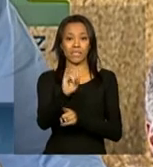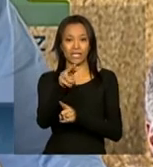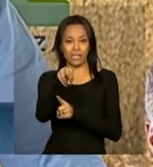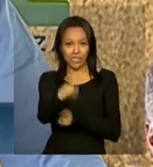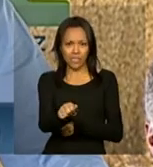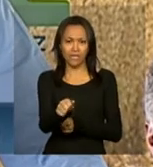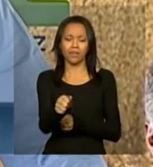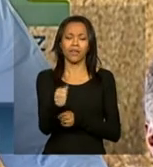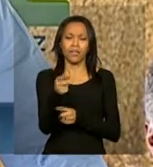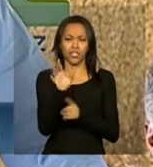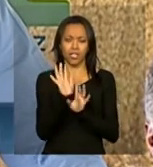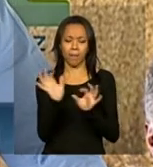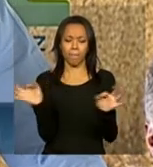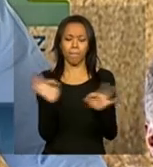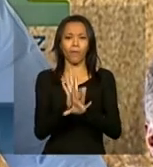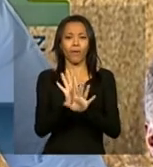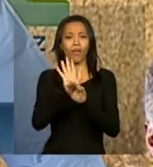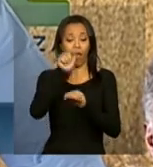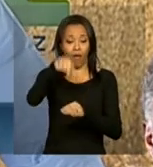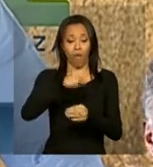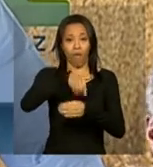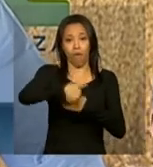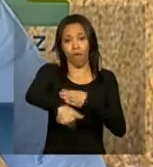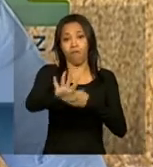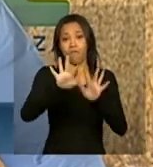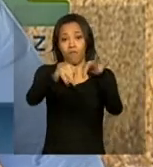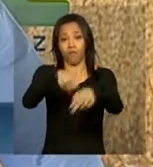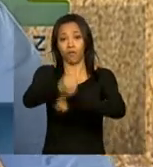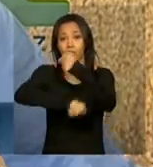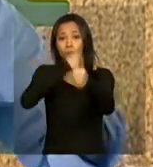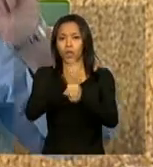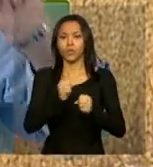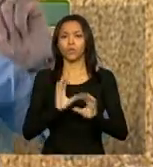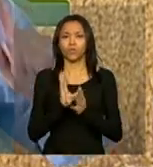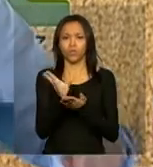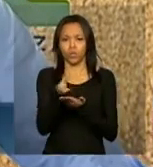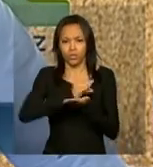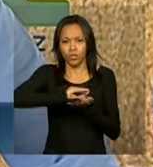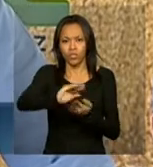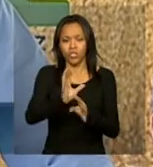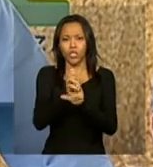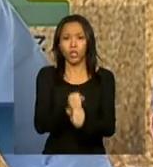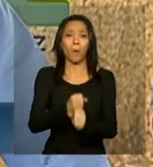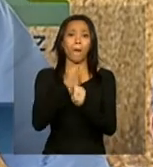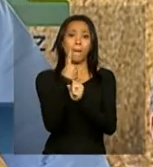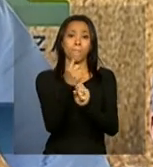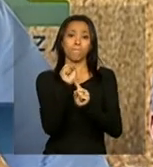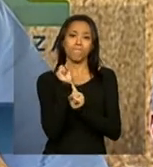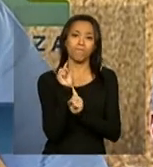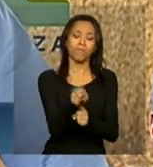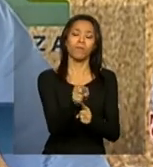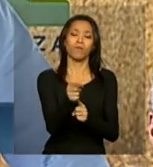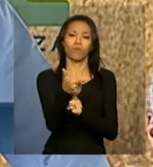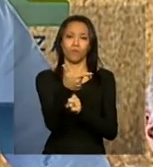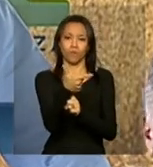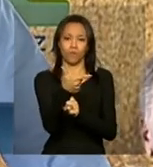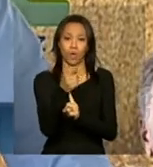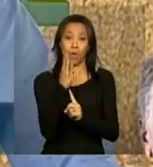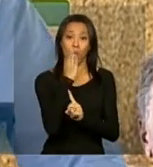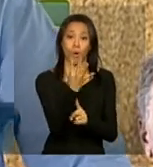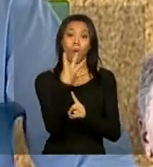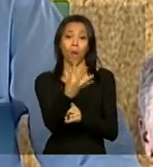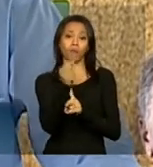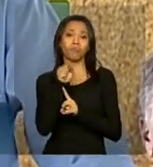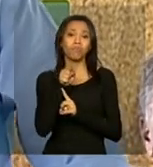que fica pronta ao final de ano, o investimento 1.800 mega, o investimento de 4 bilhões